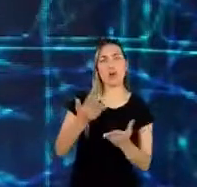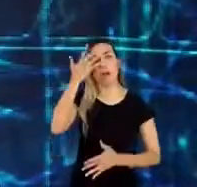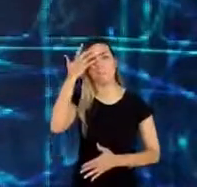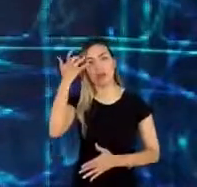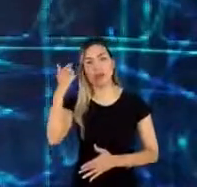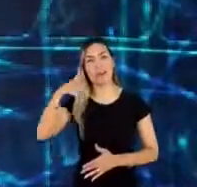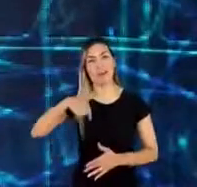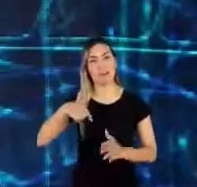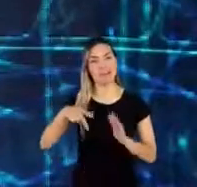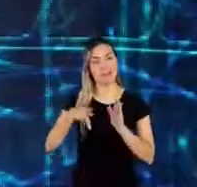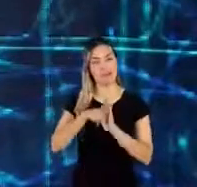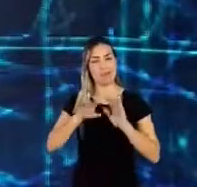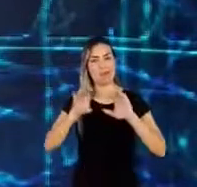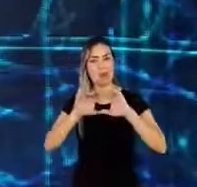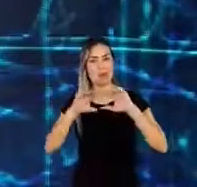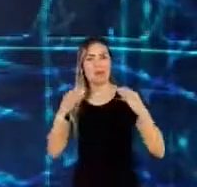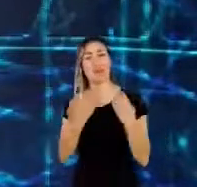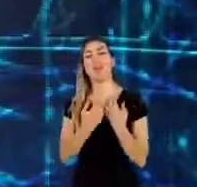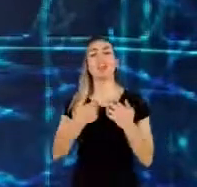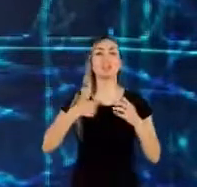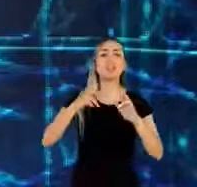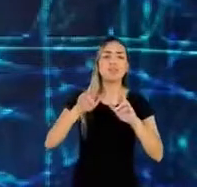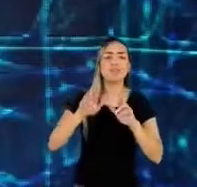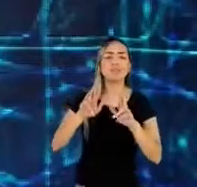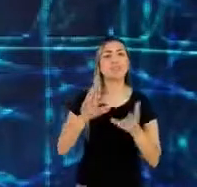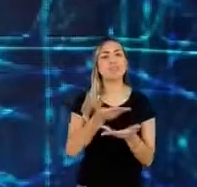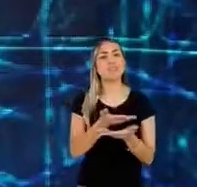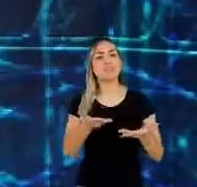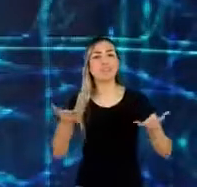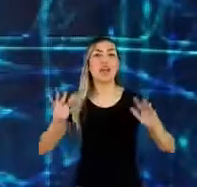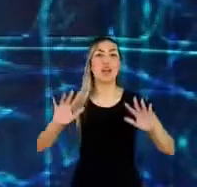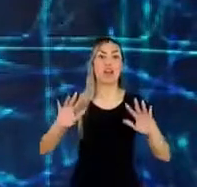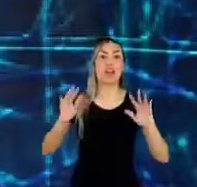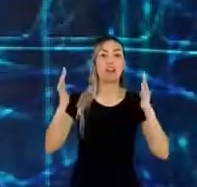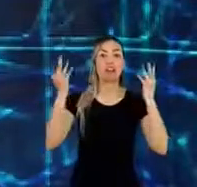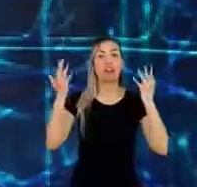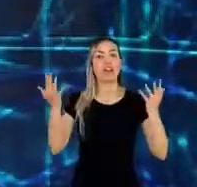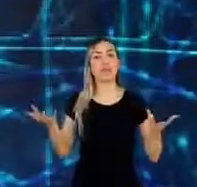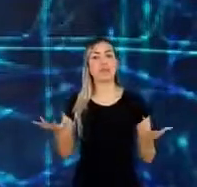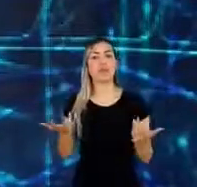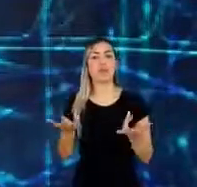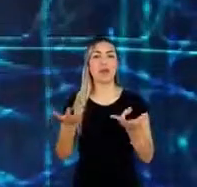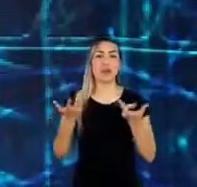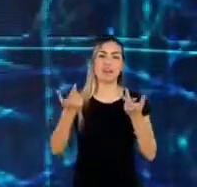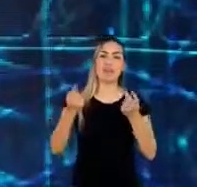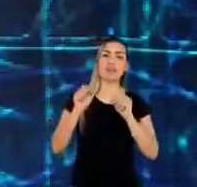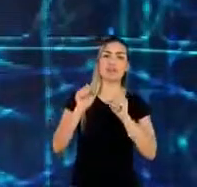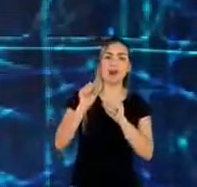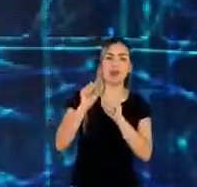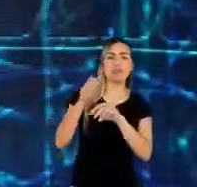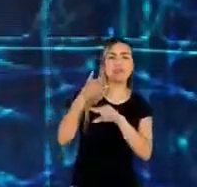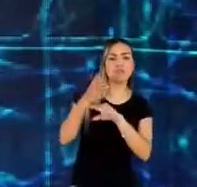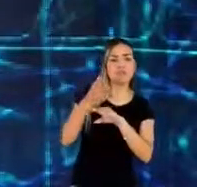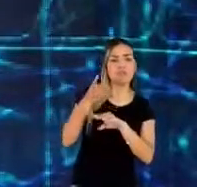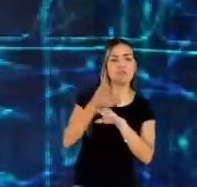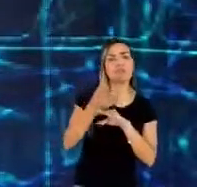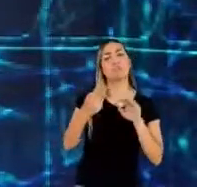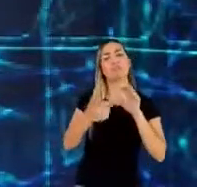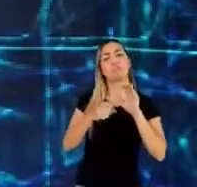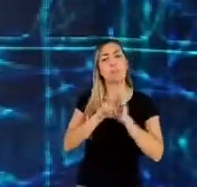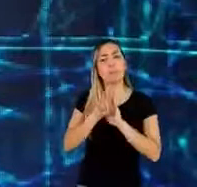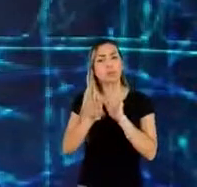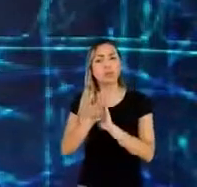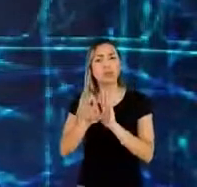citenel Eu desejo a todos vocês um excelente evento é participem mandem perguntas o debate